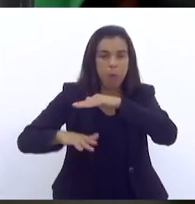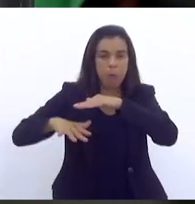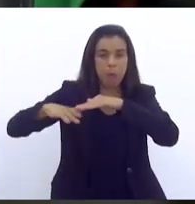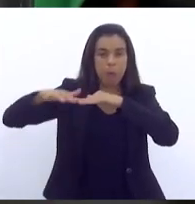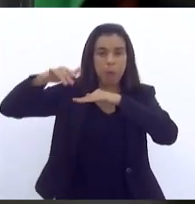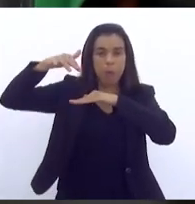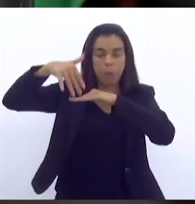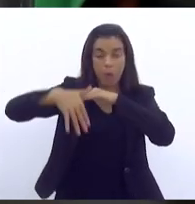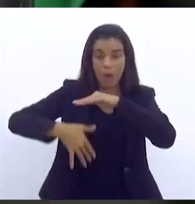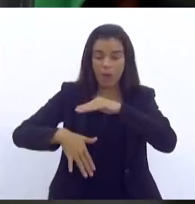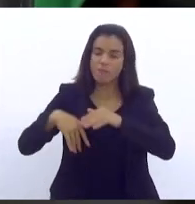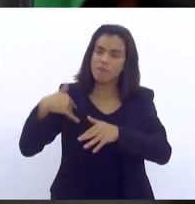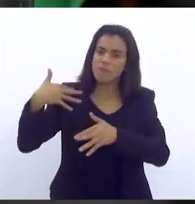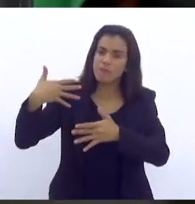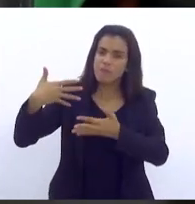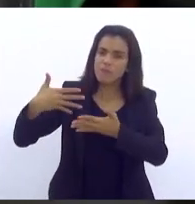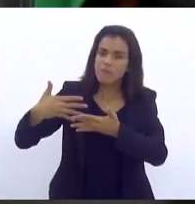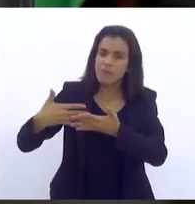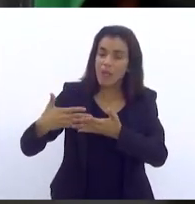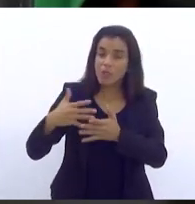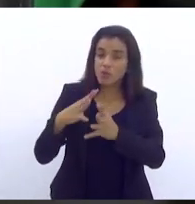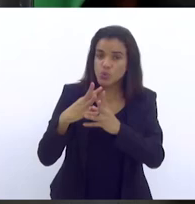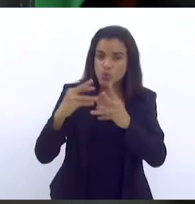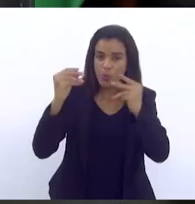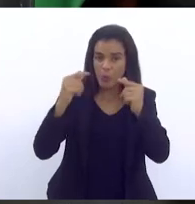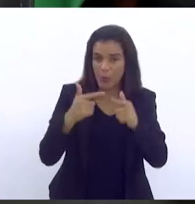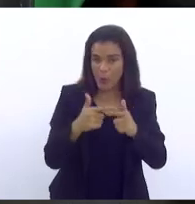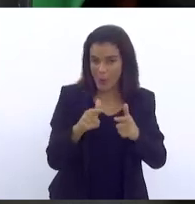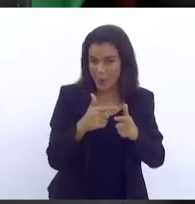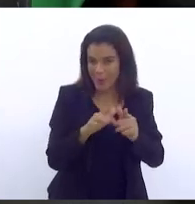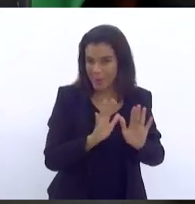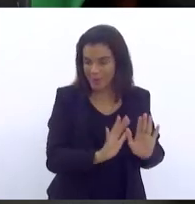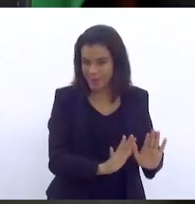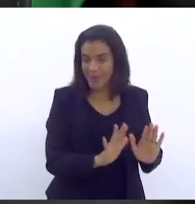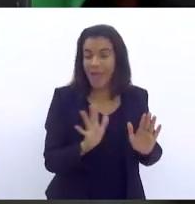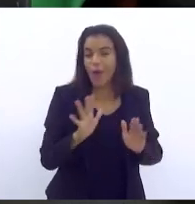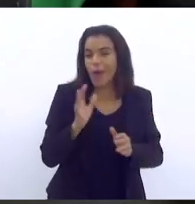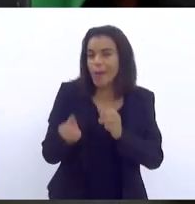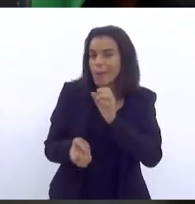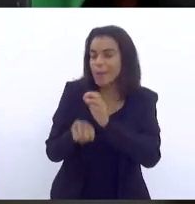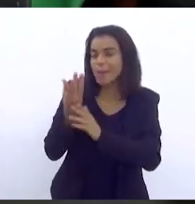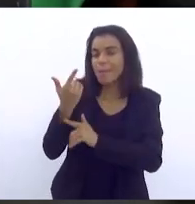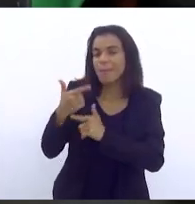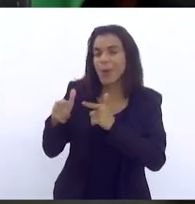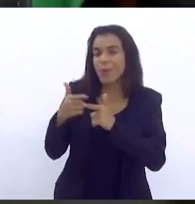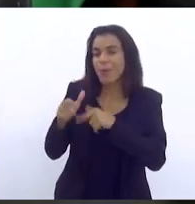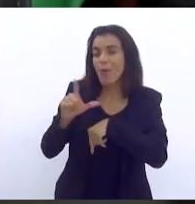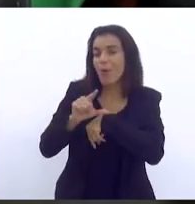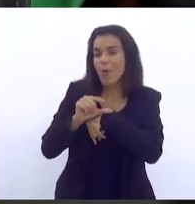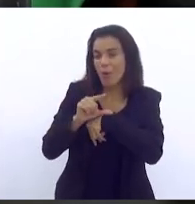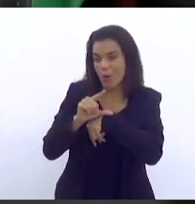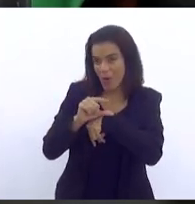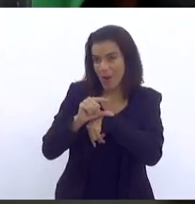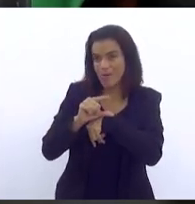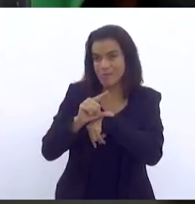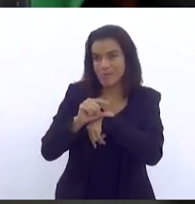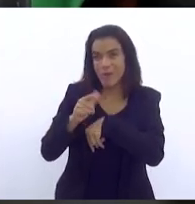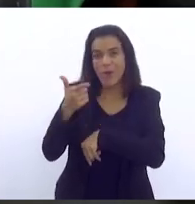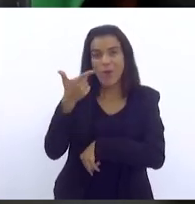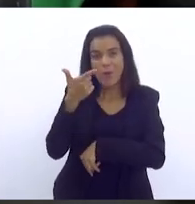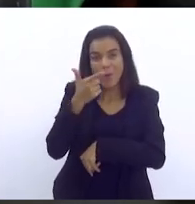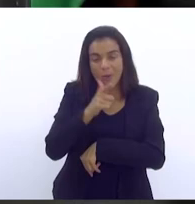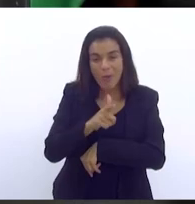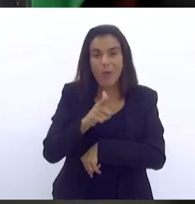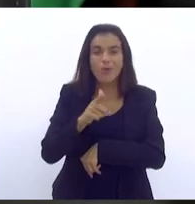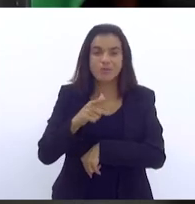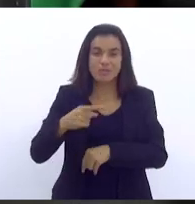esse problema começou a desap o problema da boia e começou a aparecer o problema do horário para nós termos que ligar a